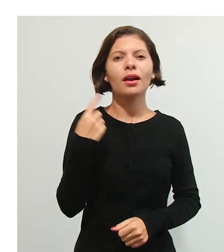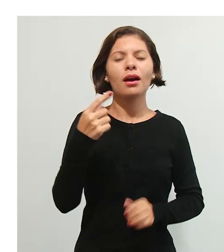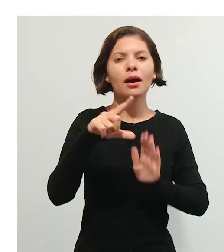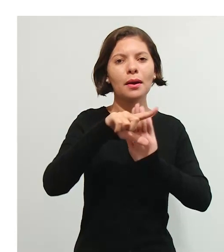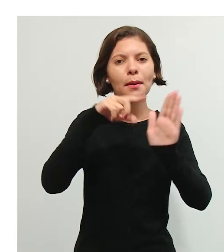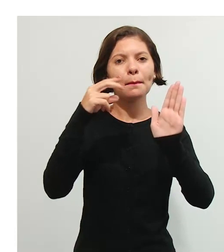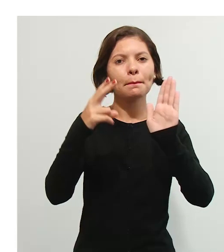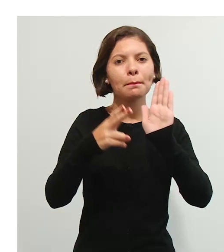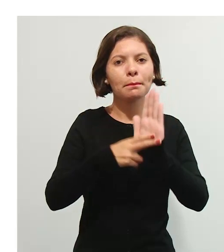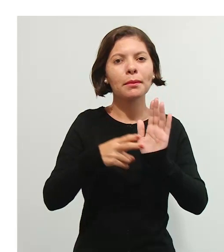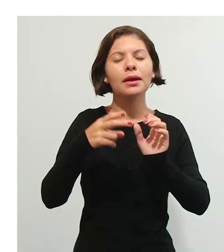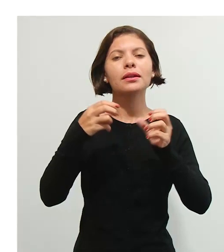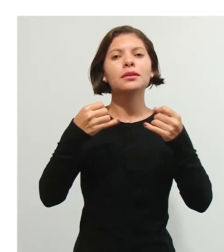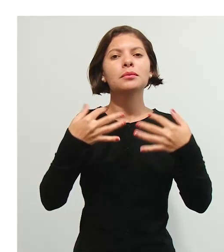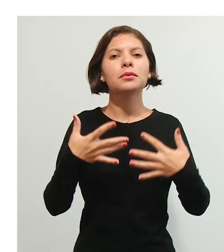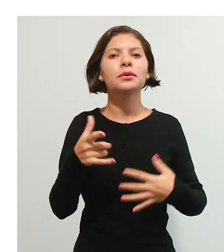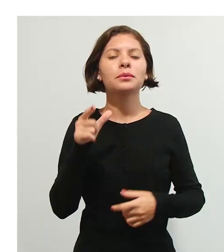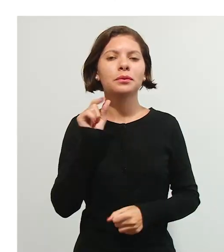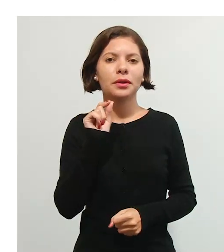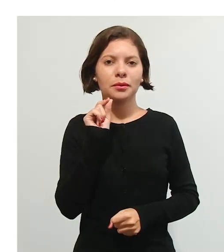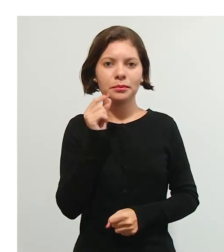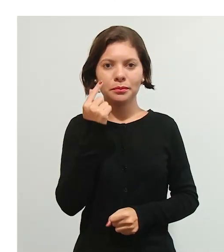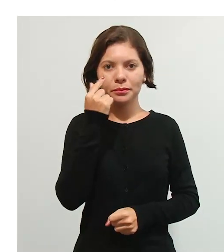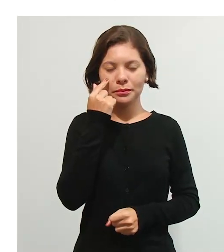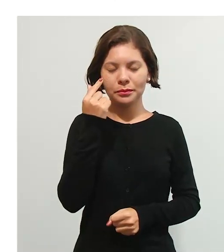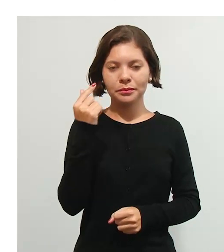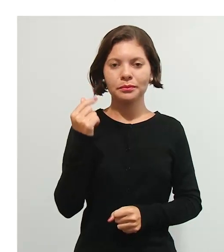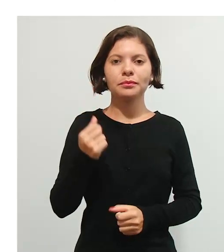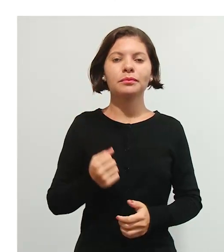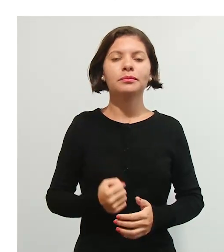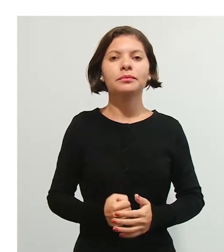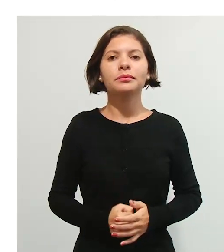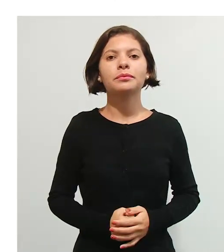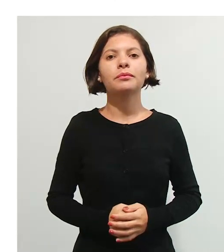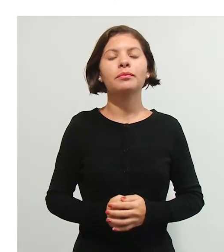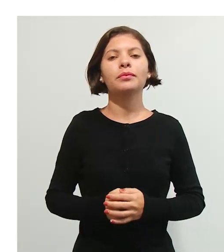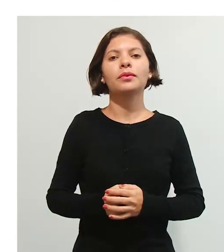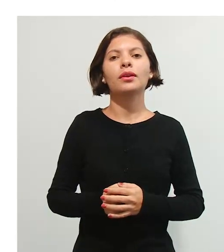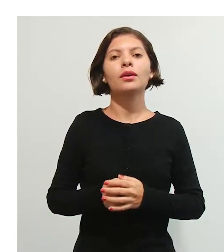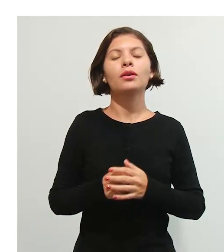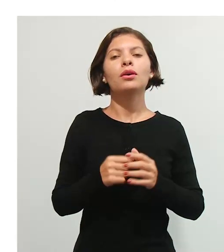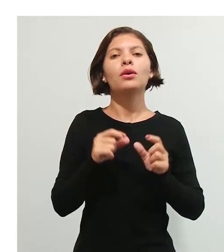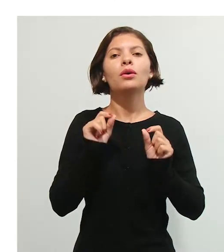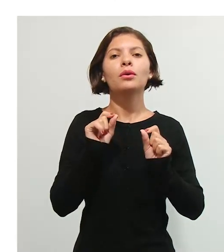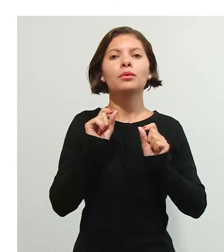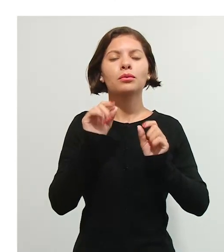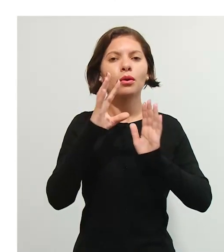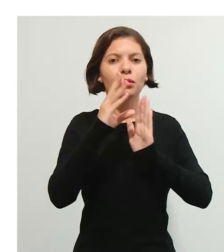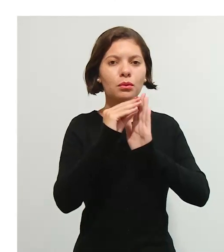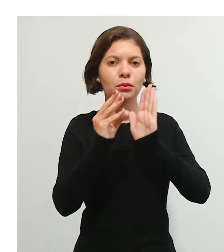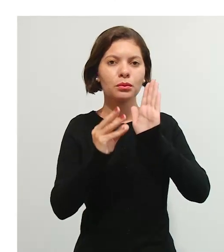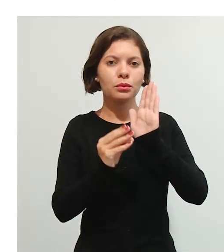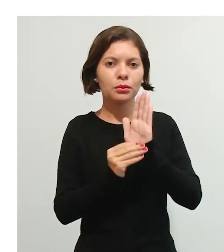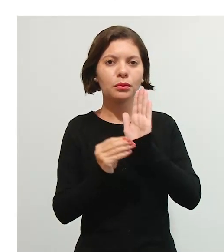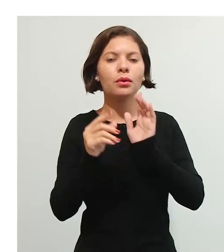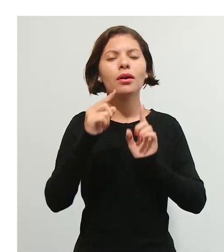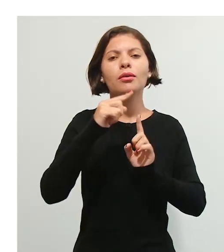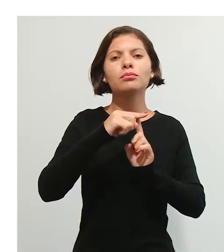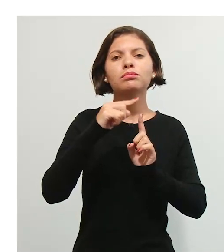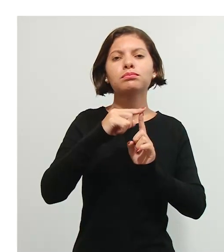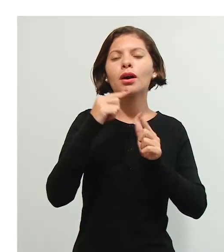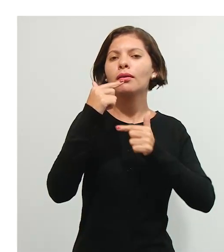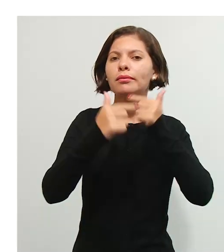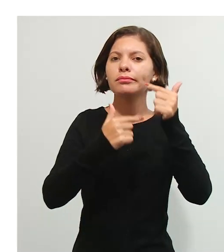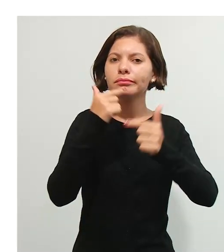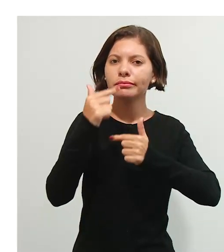nossa ementa para dar conta de atingir esses objetivos trabalhará com os seguintes conteúdos tipos